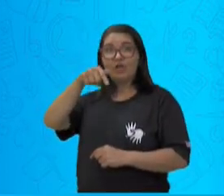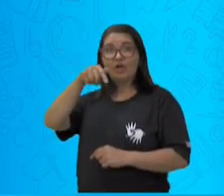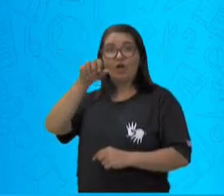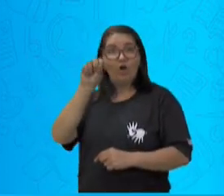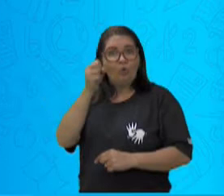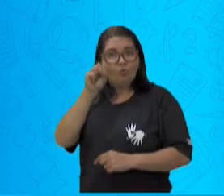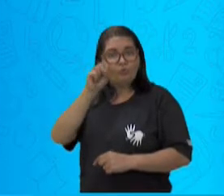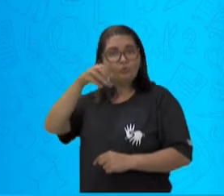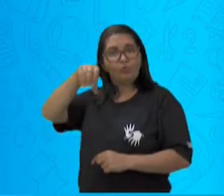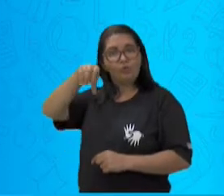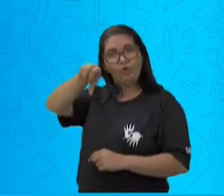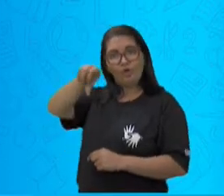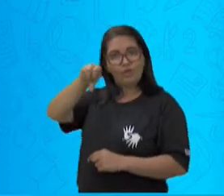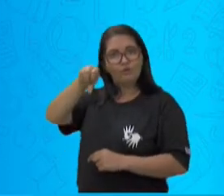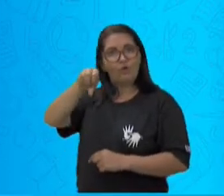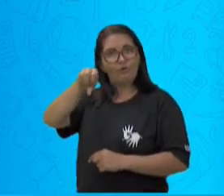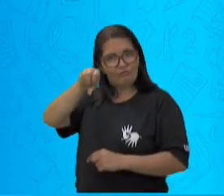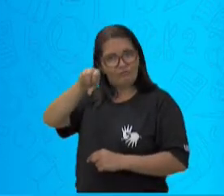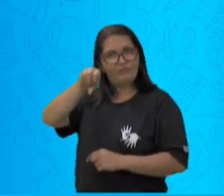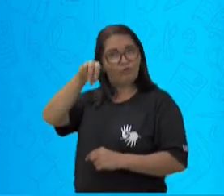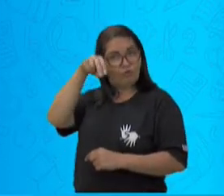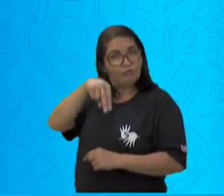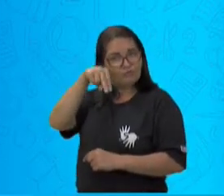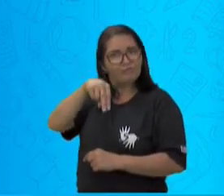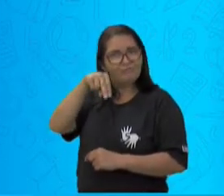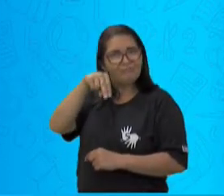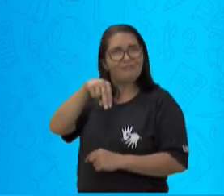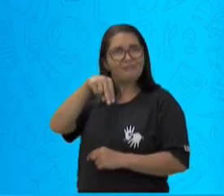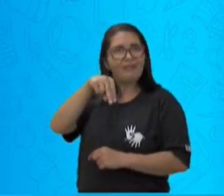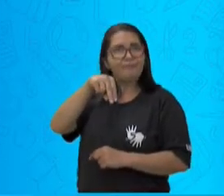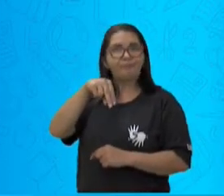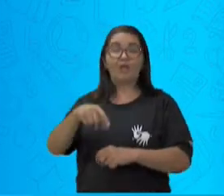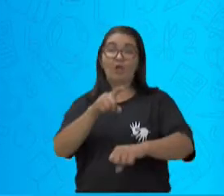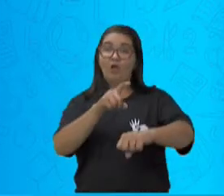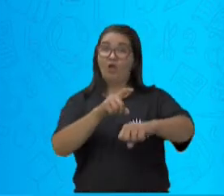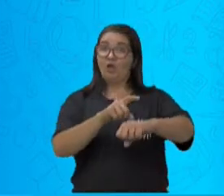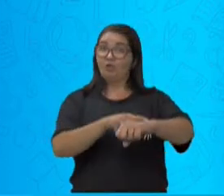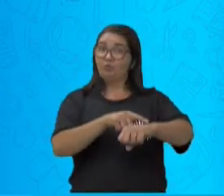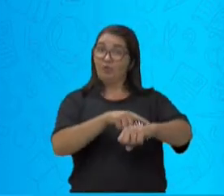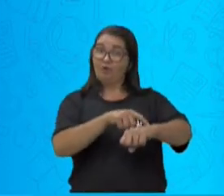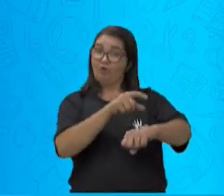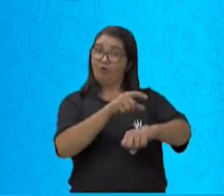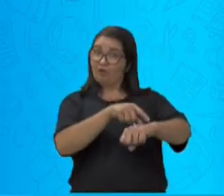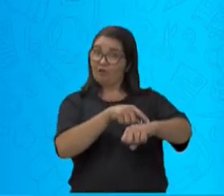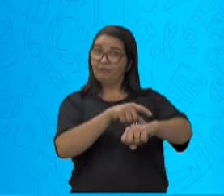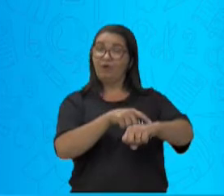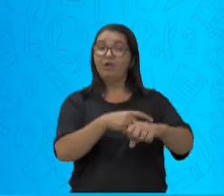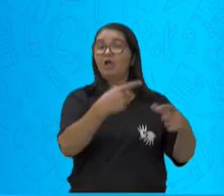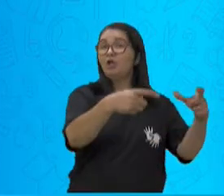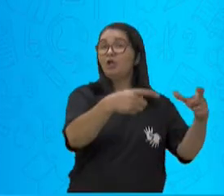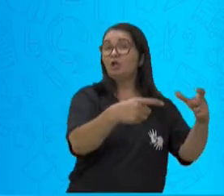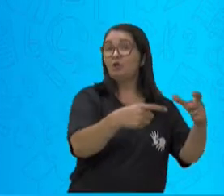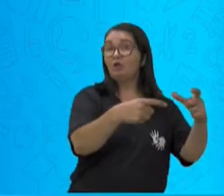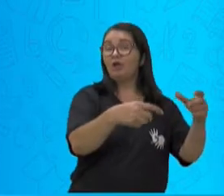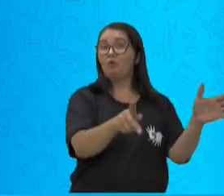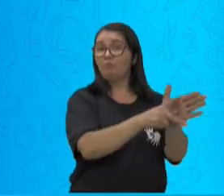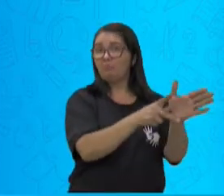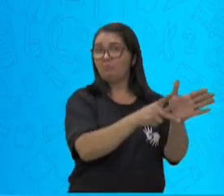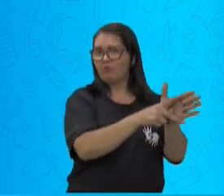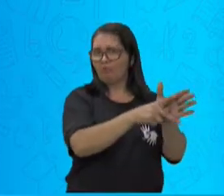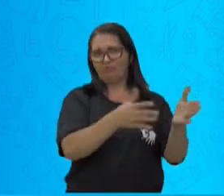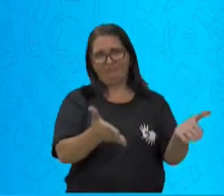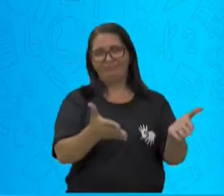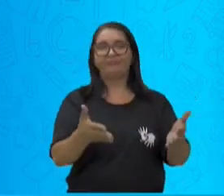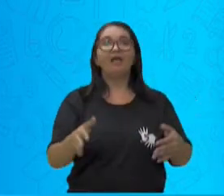da escola em um horário a ser determinado. Artigo 16. O ganhador do